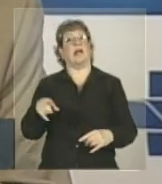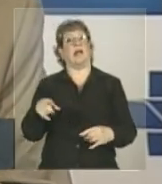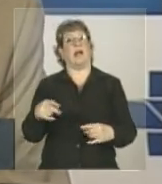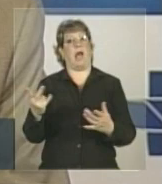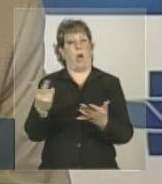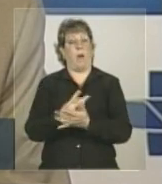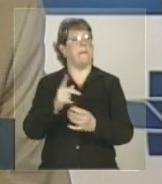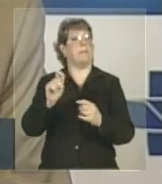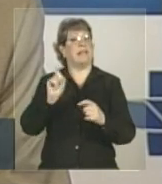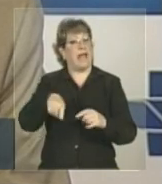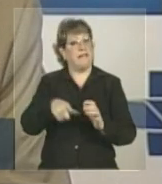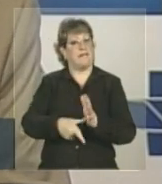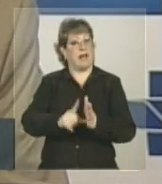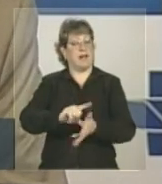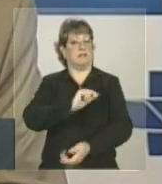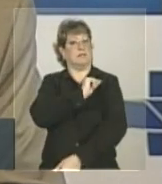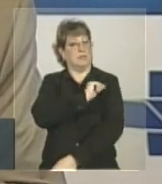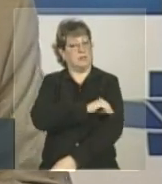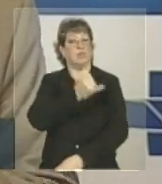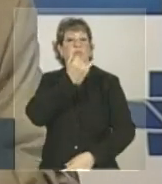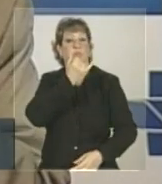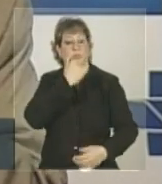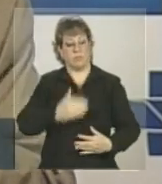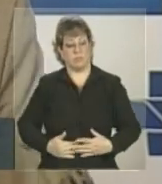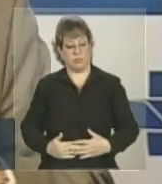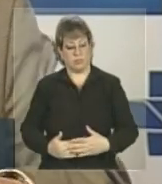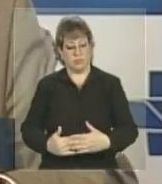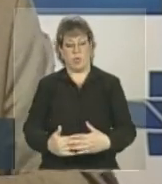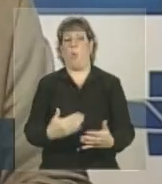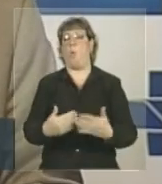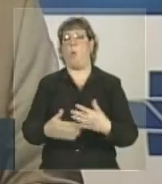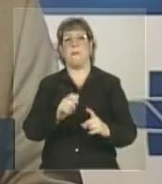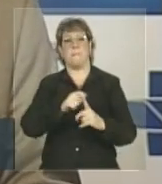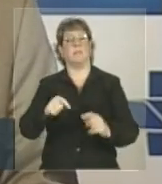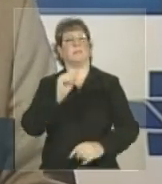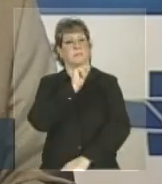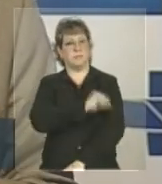Então, é absolutamente seguro usar a vacina em qualquer período da gestação.